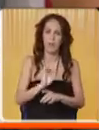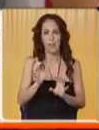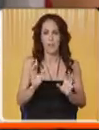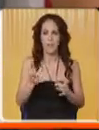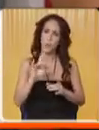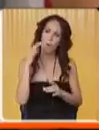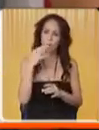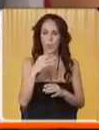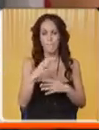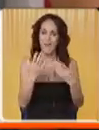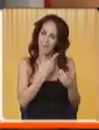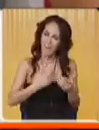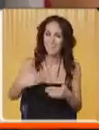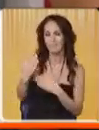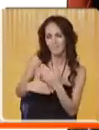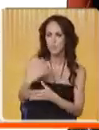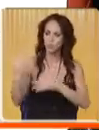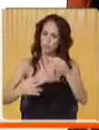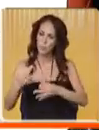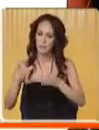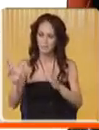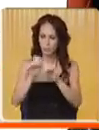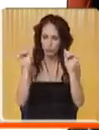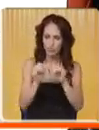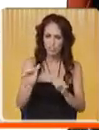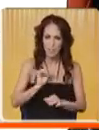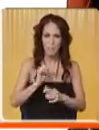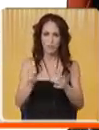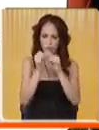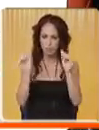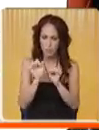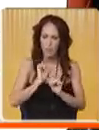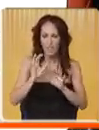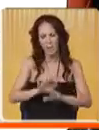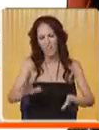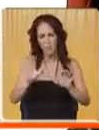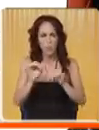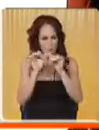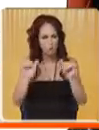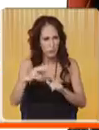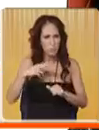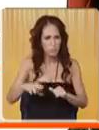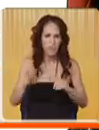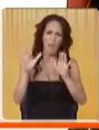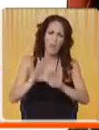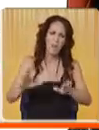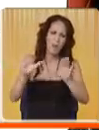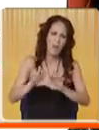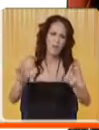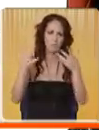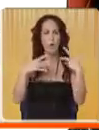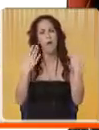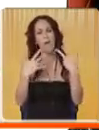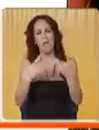percebe? Não é tradição em termos de julgamentos no nosso sistema. O nosso sistema é um sistema muito pacato, muito, digamos,